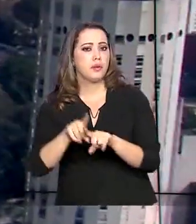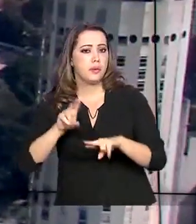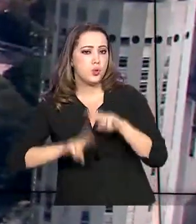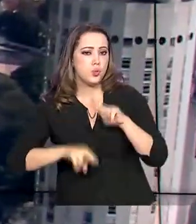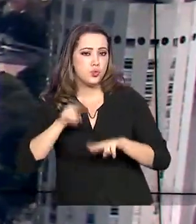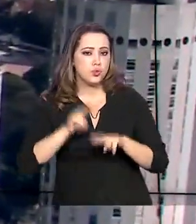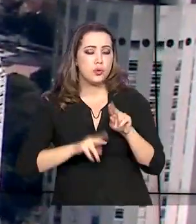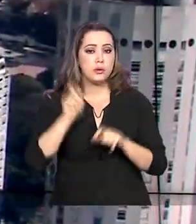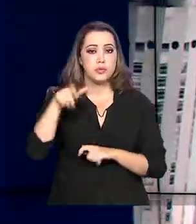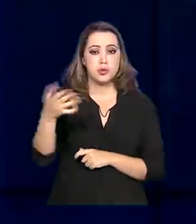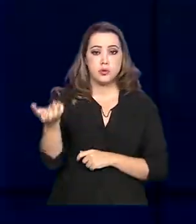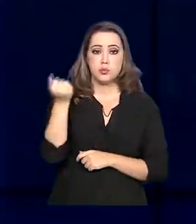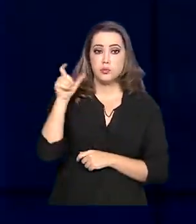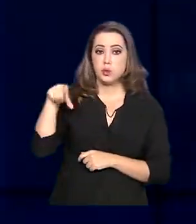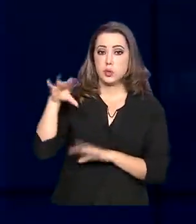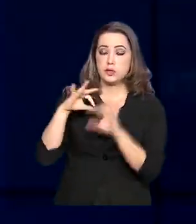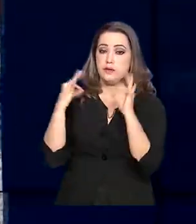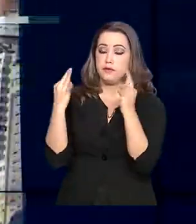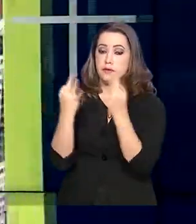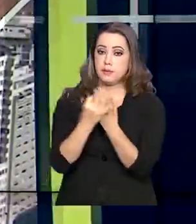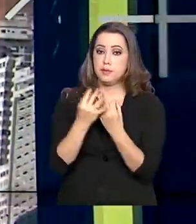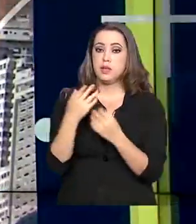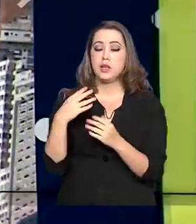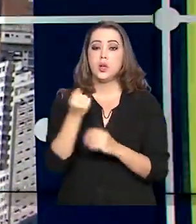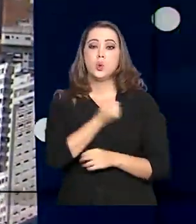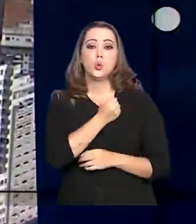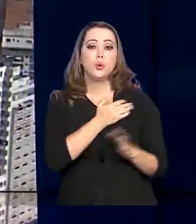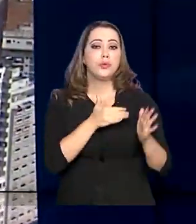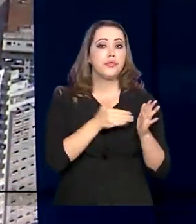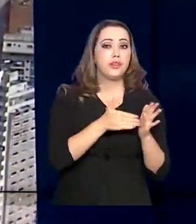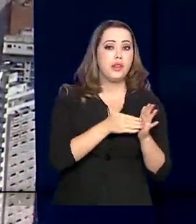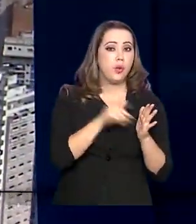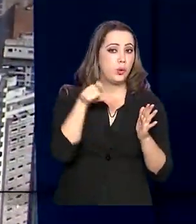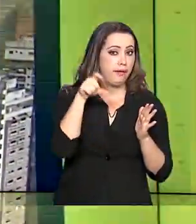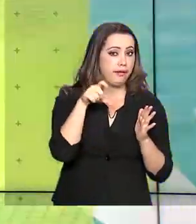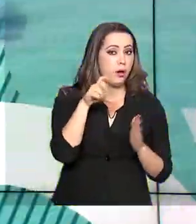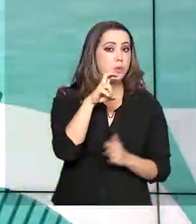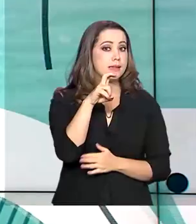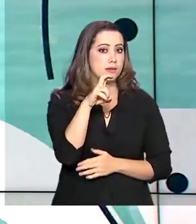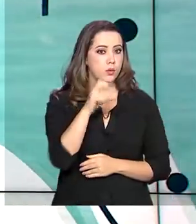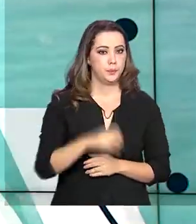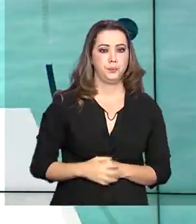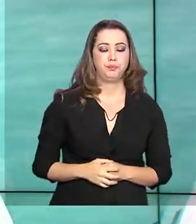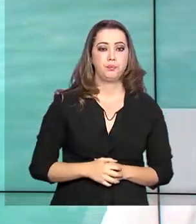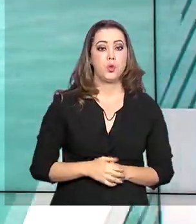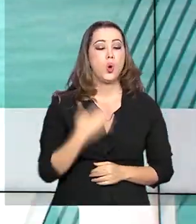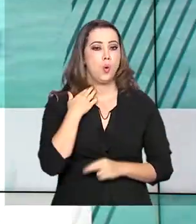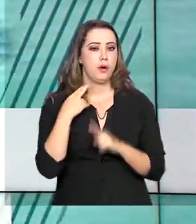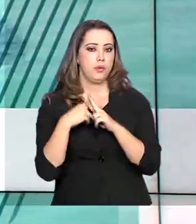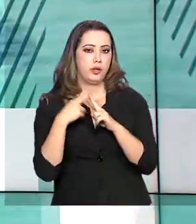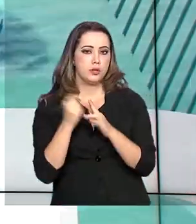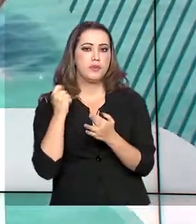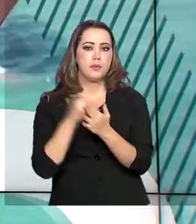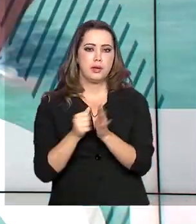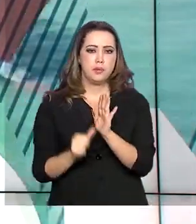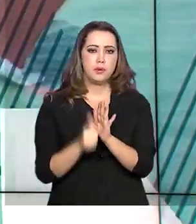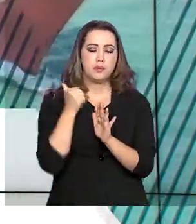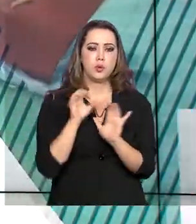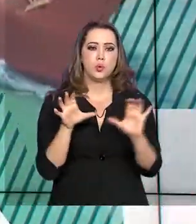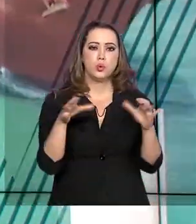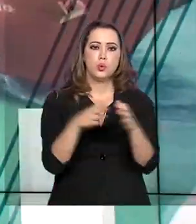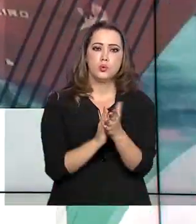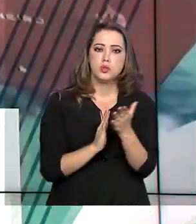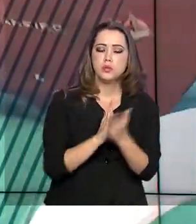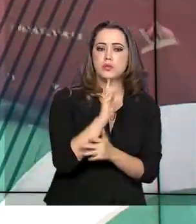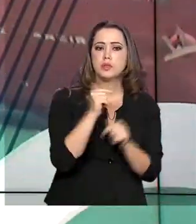e beneficiários do Bolsa Família com o NIS Final 5. A Caixa também vai pagar a primeira parcela do novo lote de aprovados para